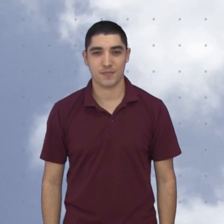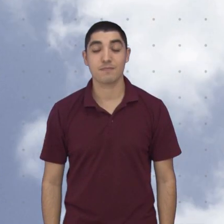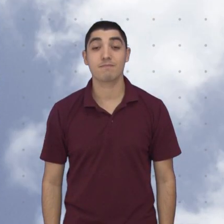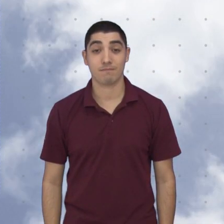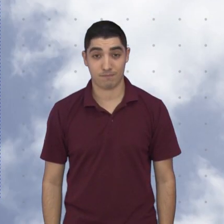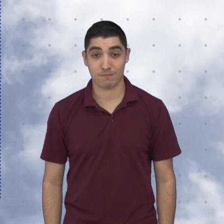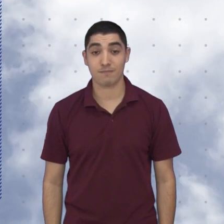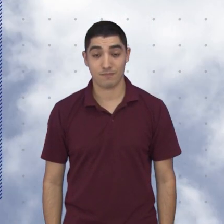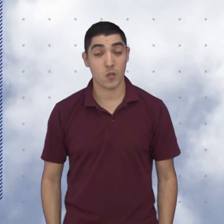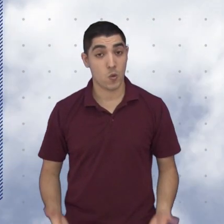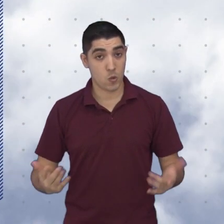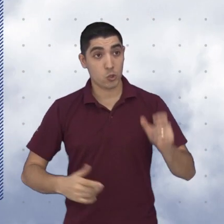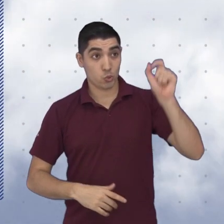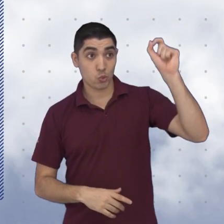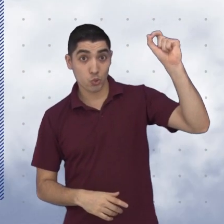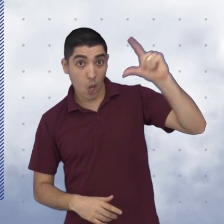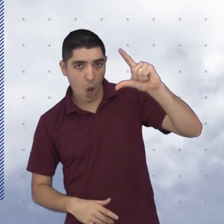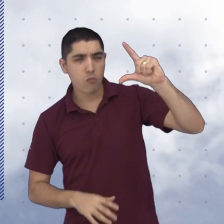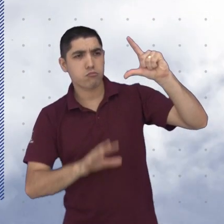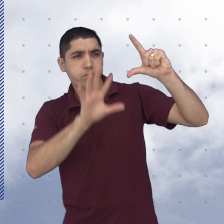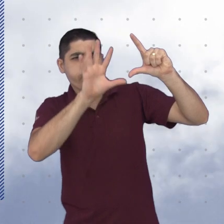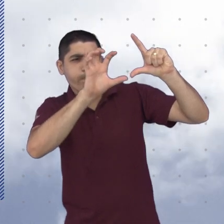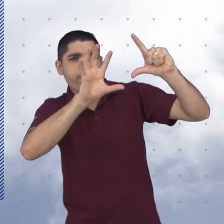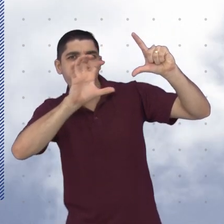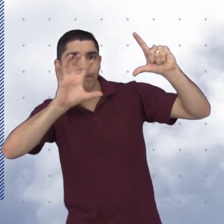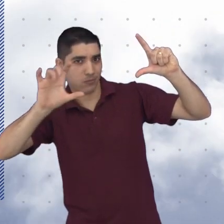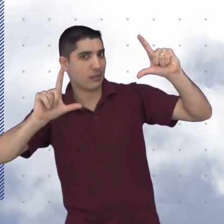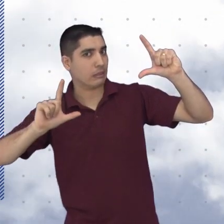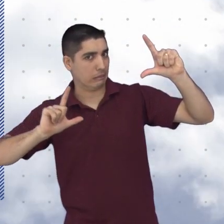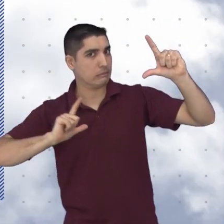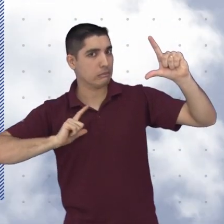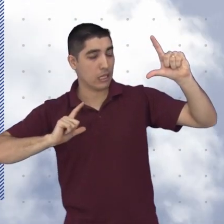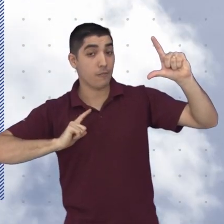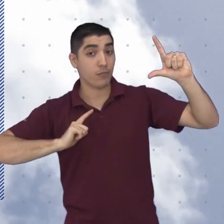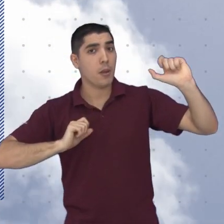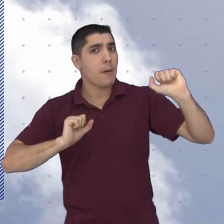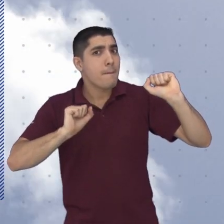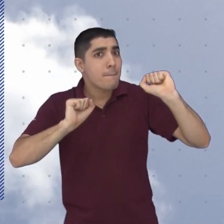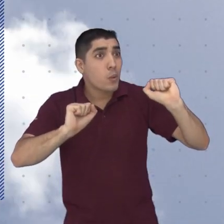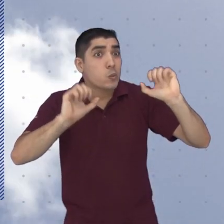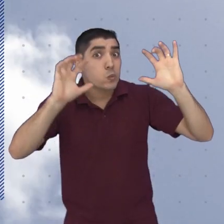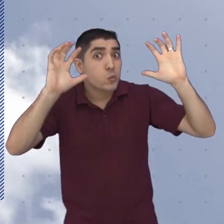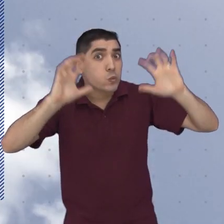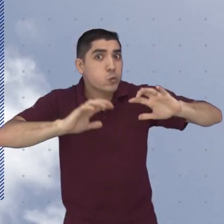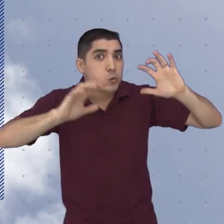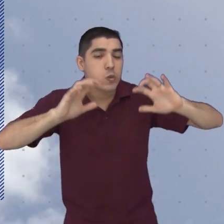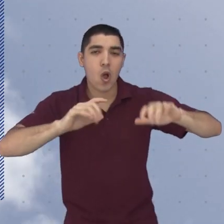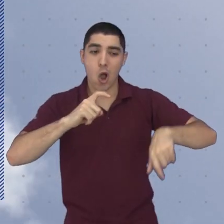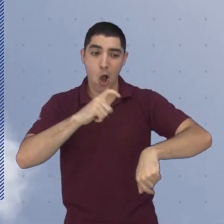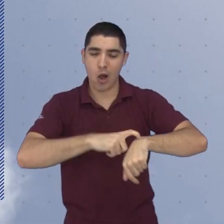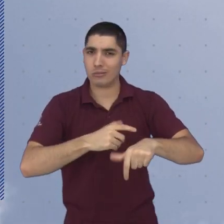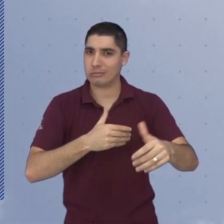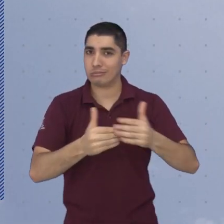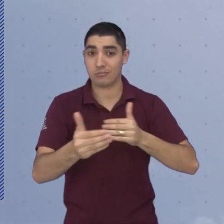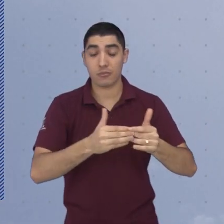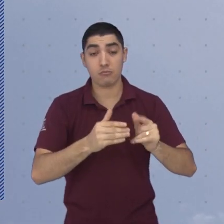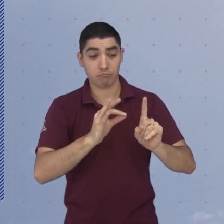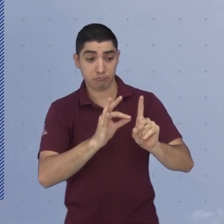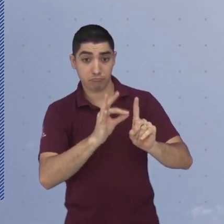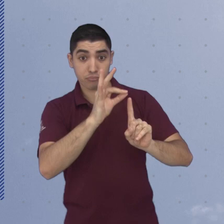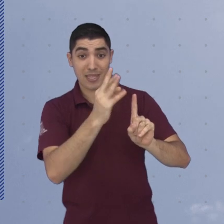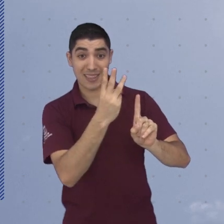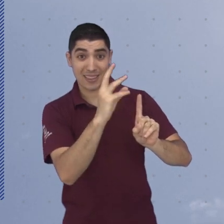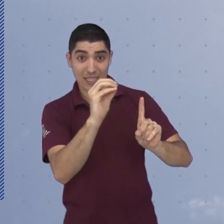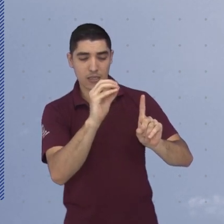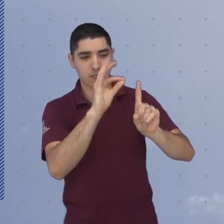quarta-feira dia de sol com aumento de nuvens ao decorrer da tarde pode chover a qualquer momento a máxima prevista